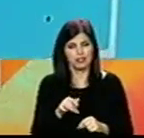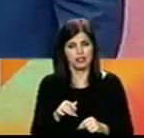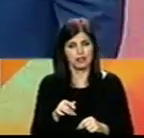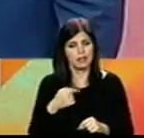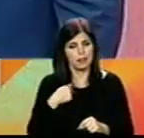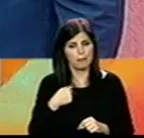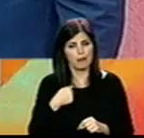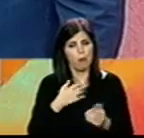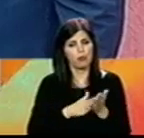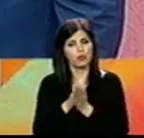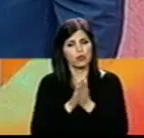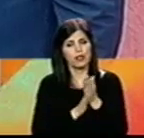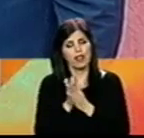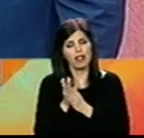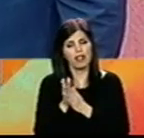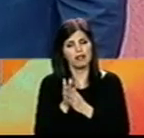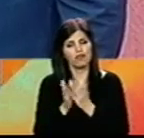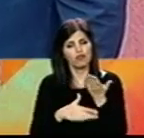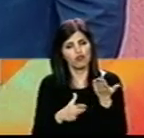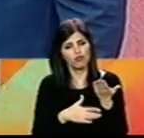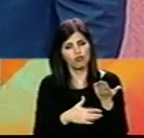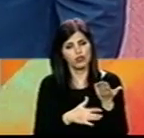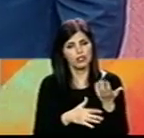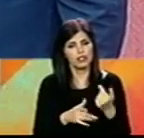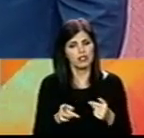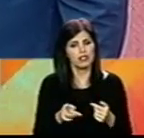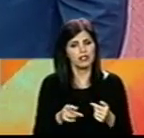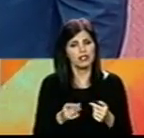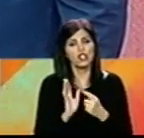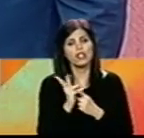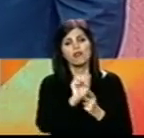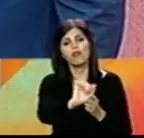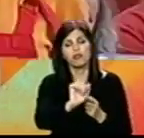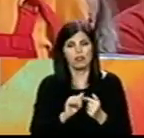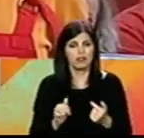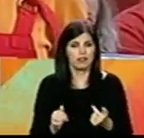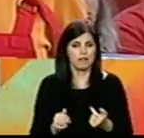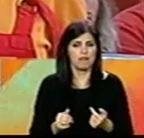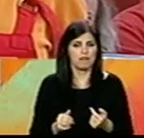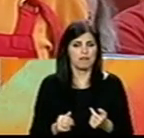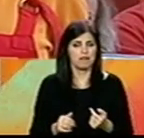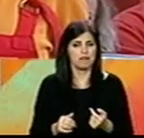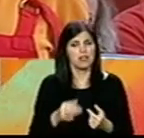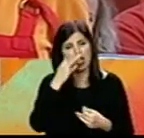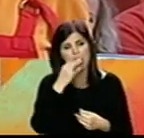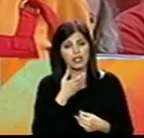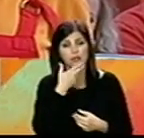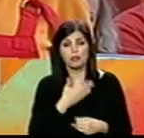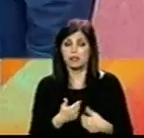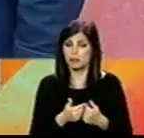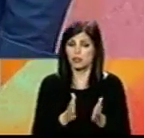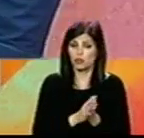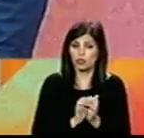mim é uma oportunidade de luxo poder cozinhar nos viñedos para seus clientes. É espetacular. Creo que é una experiencia para todos aquellos que nos